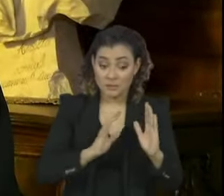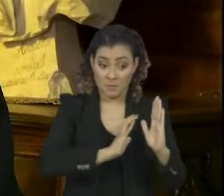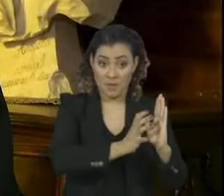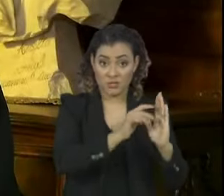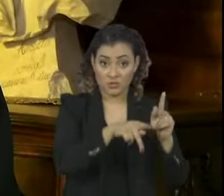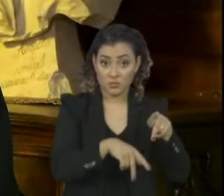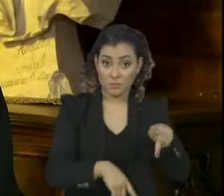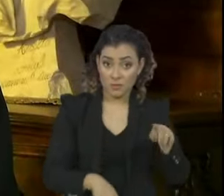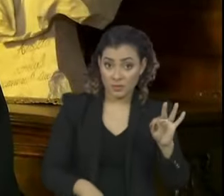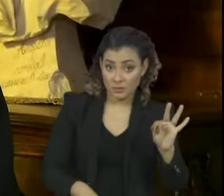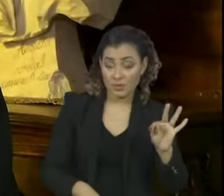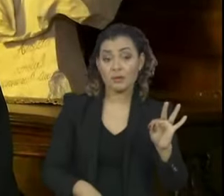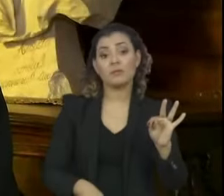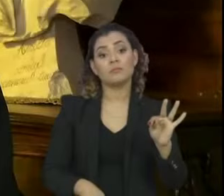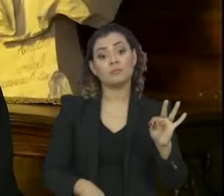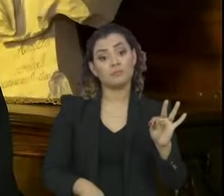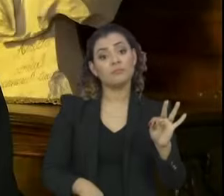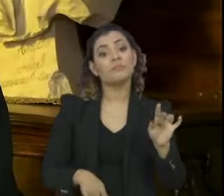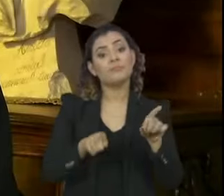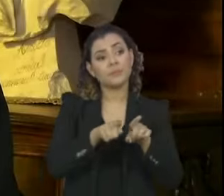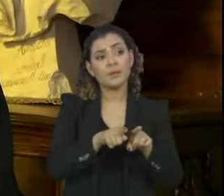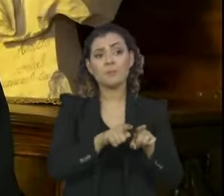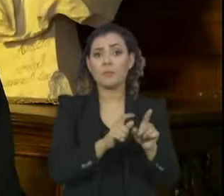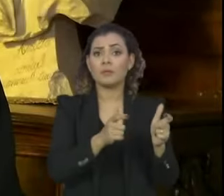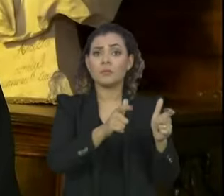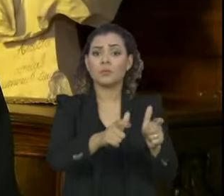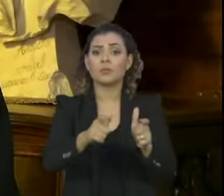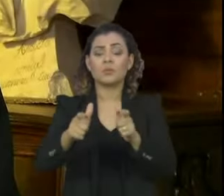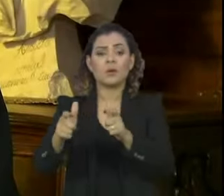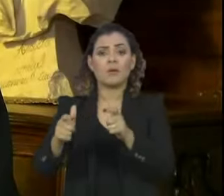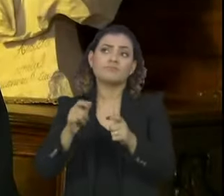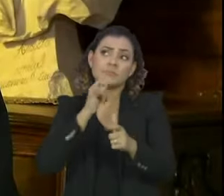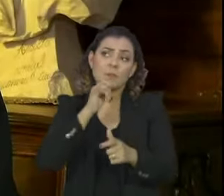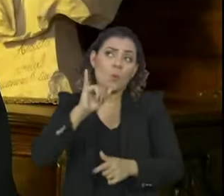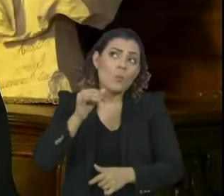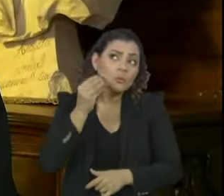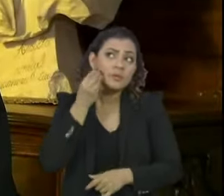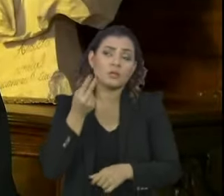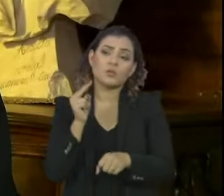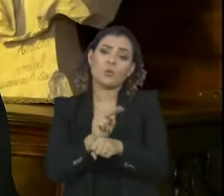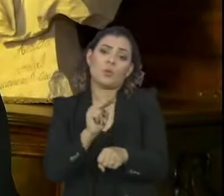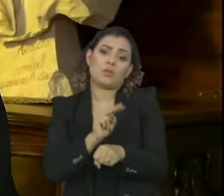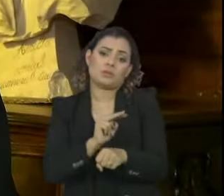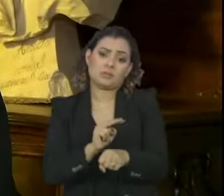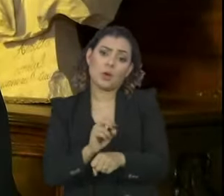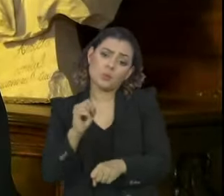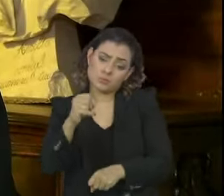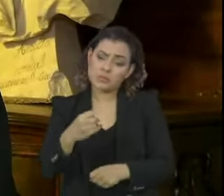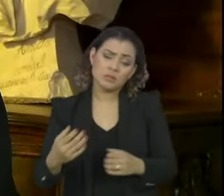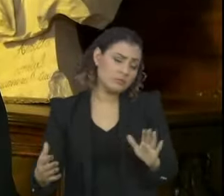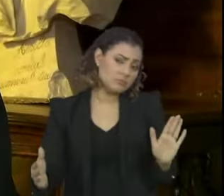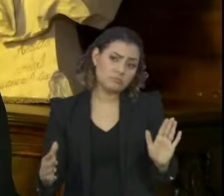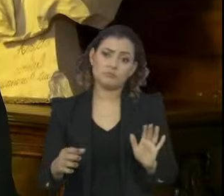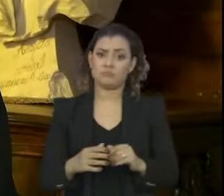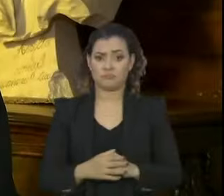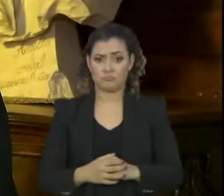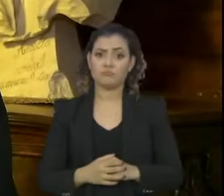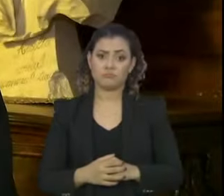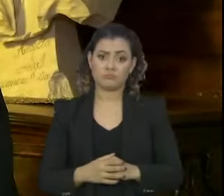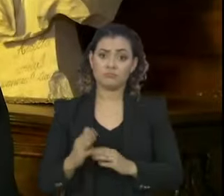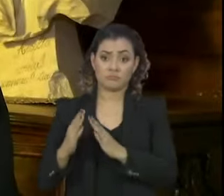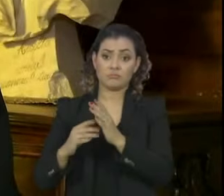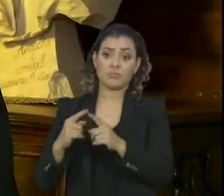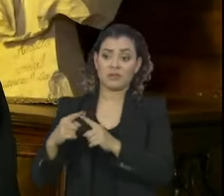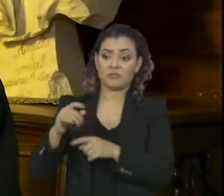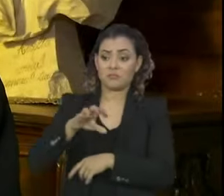tivesse Guarida também nos Espaços Ou pelo menos alguma forma de de proteção da parte de organismos ligados